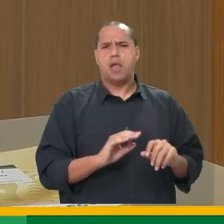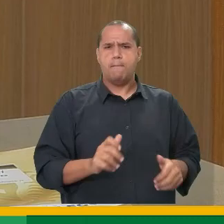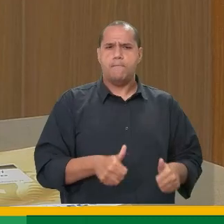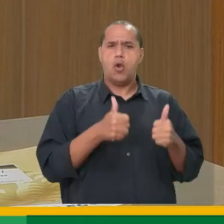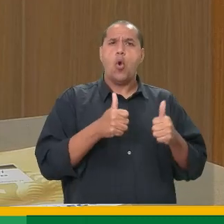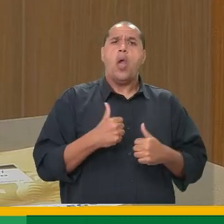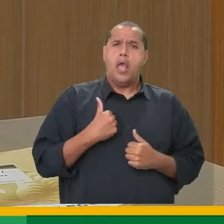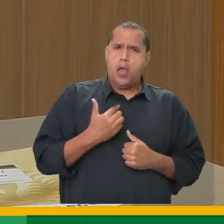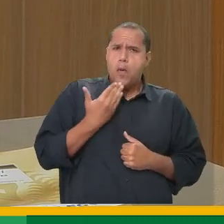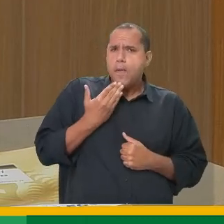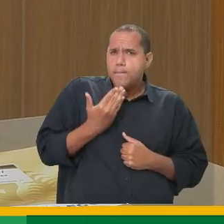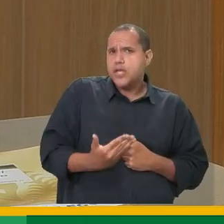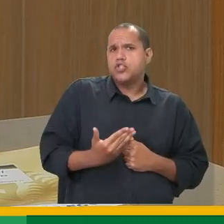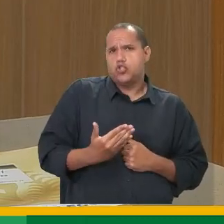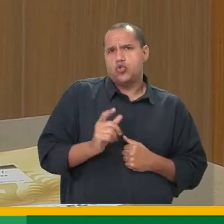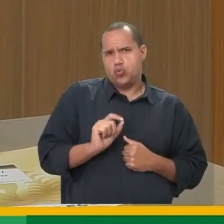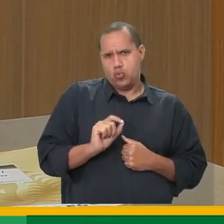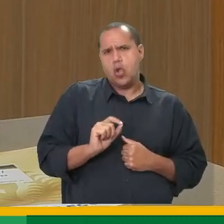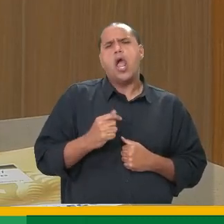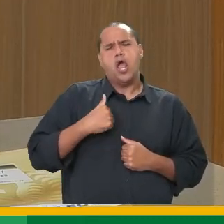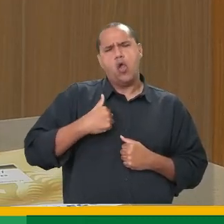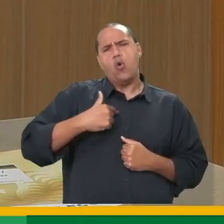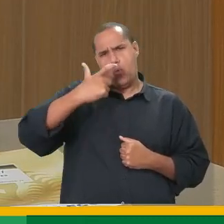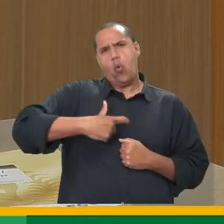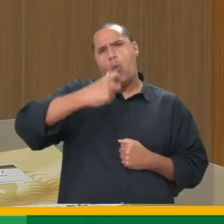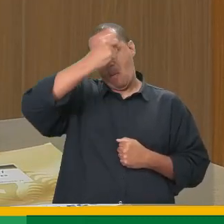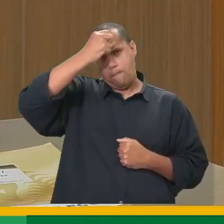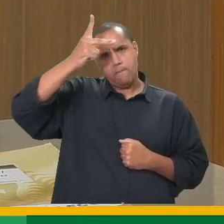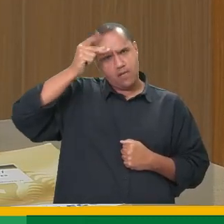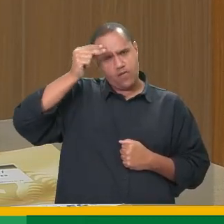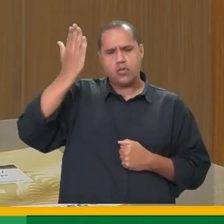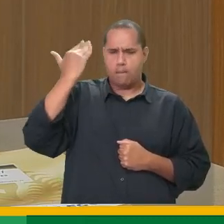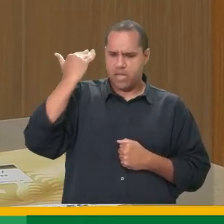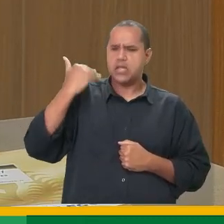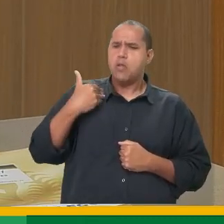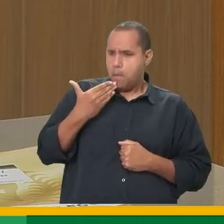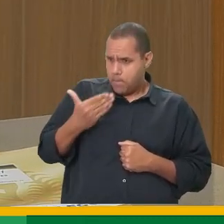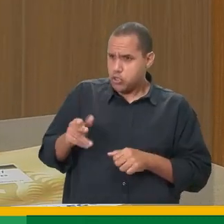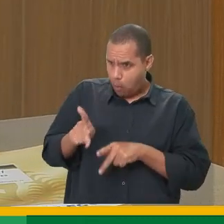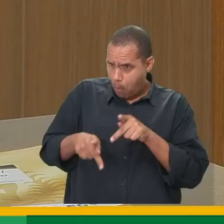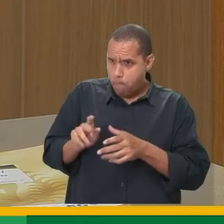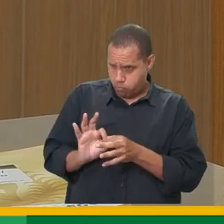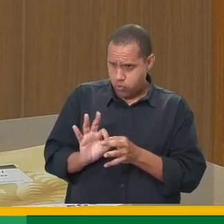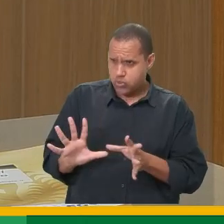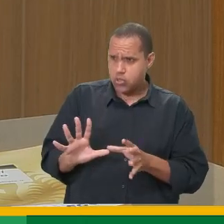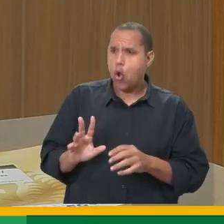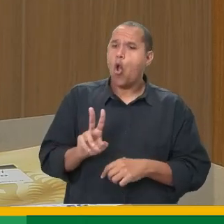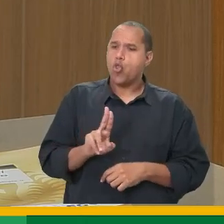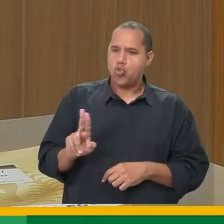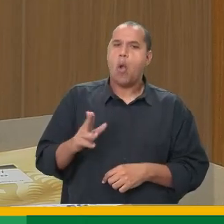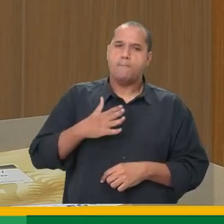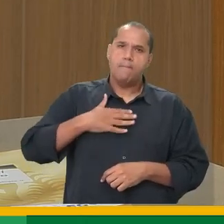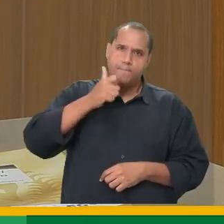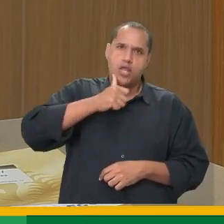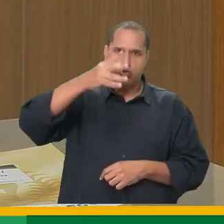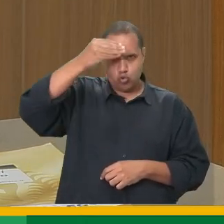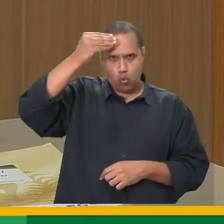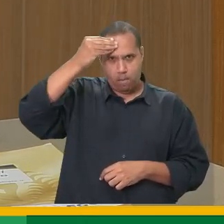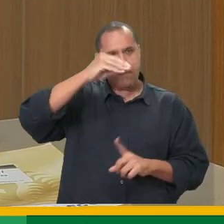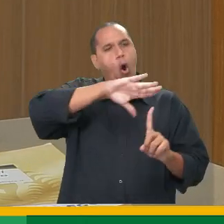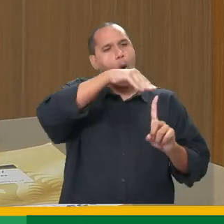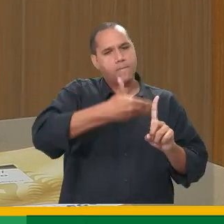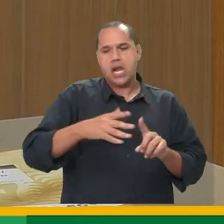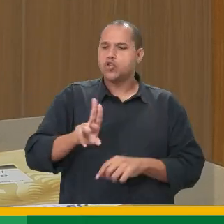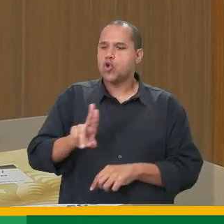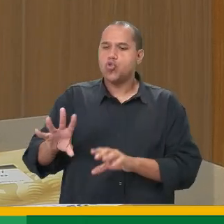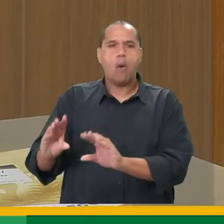queria fazer mesmo sendo Prefeito e pedi permissão à população para que eu pudesse o pusesse o nome da minha sobrinha naquele hospital